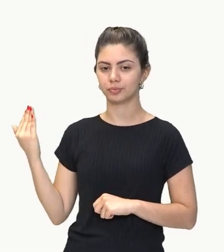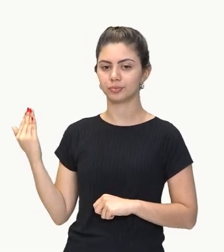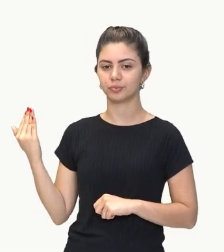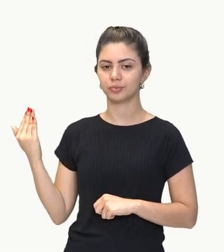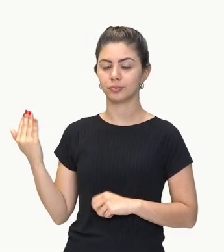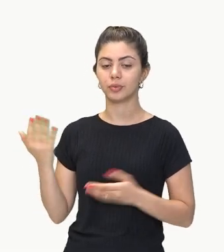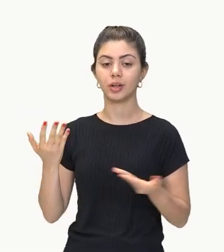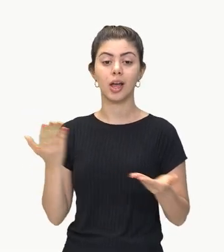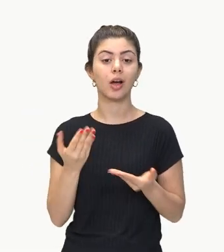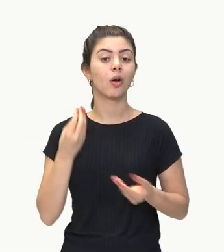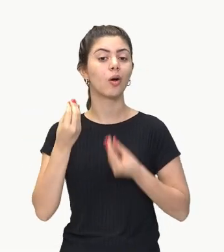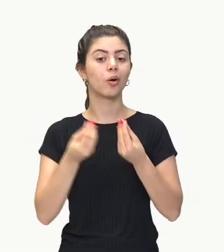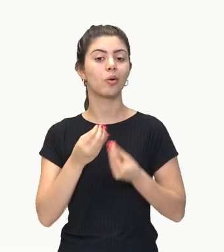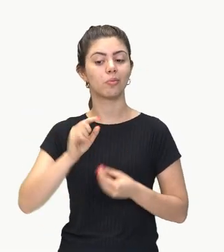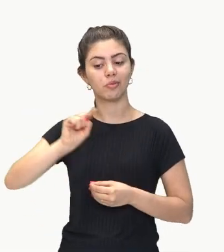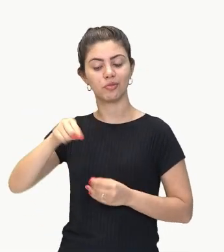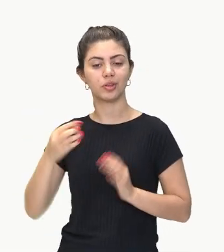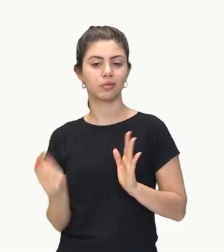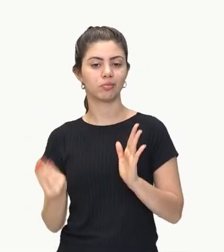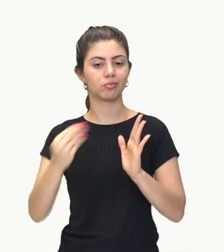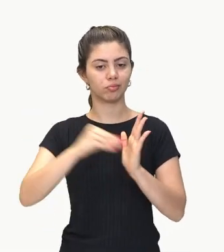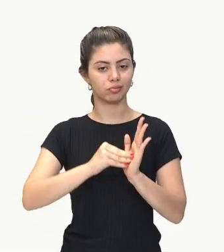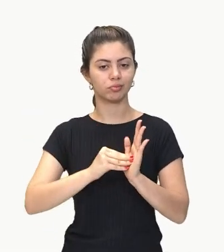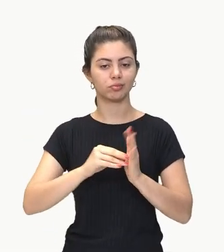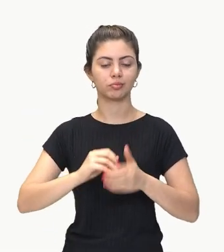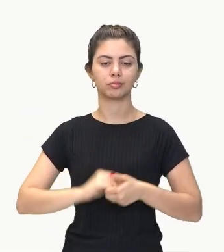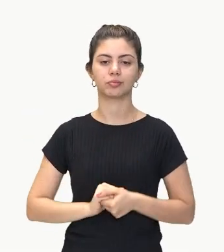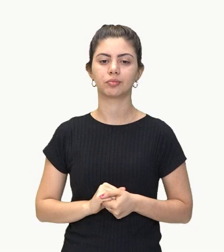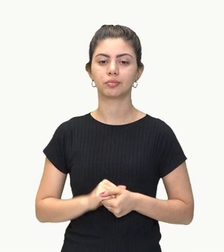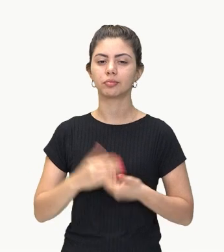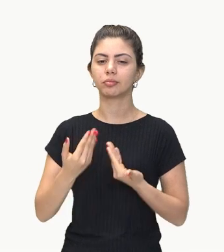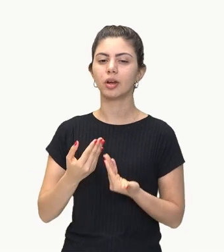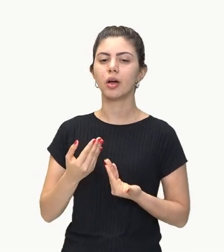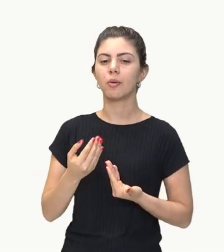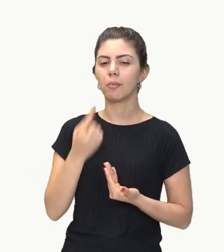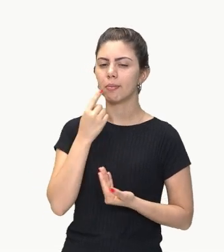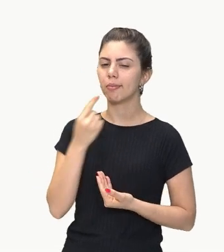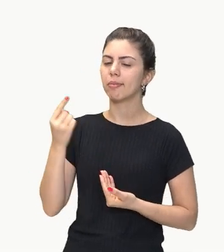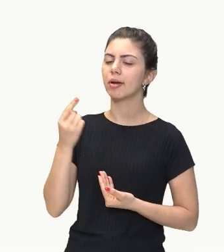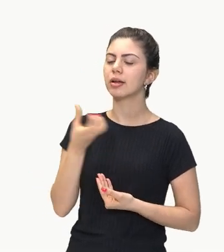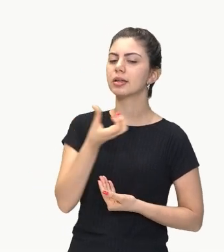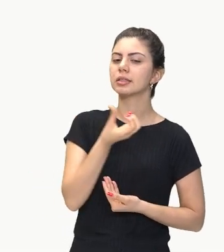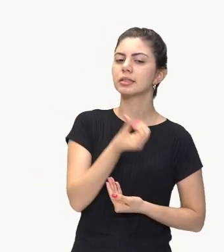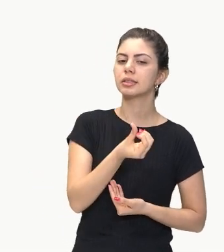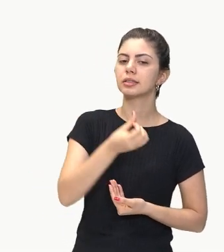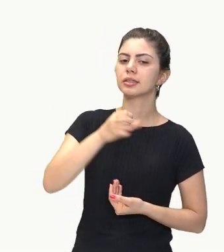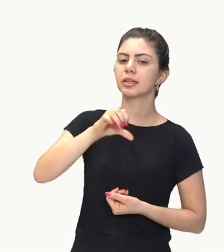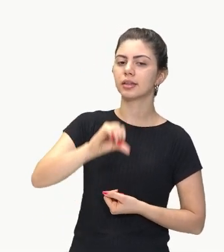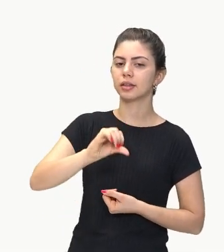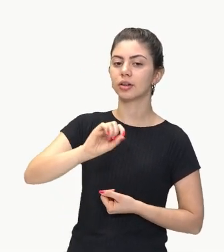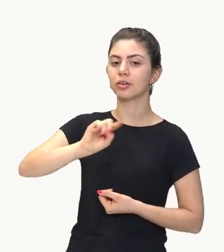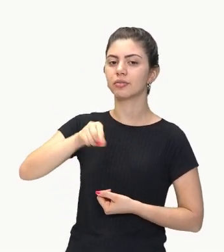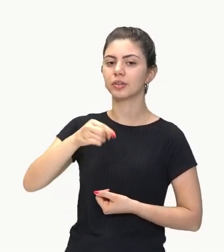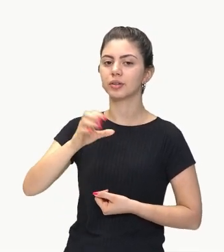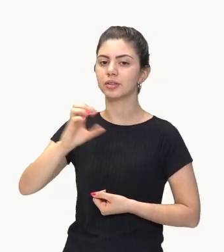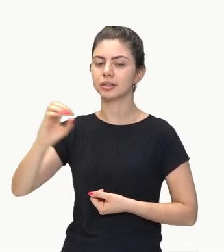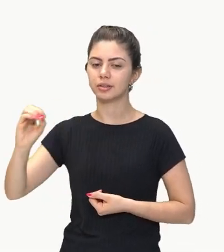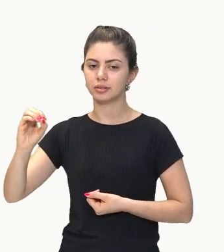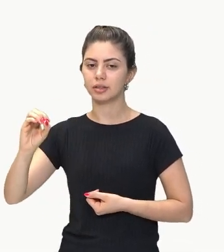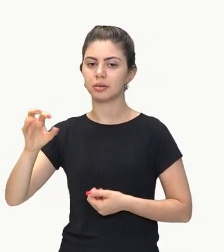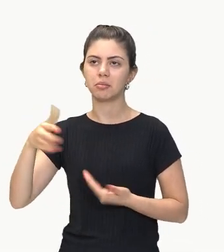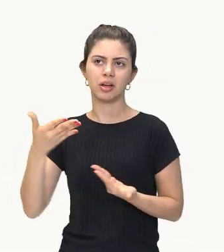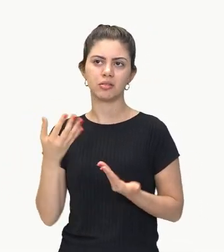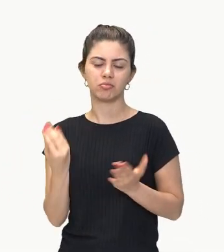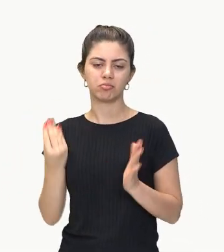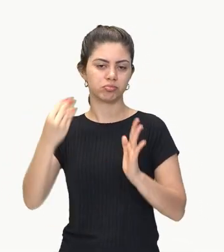colocar agora a nossa vírgula. Observe que o 69 era 69,00. Não